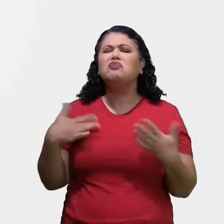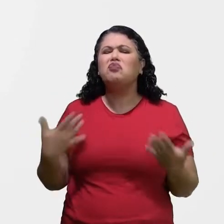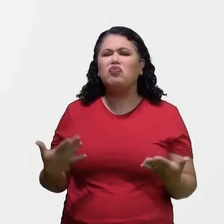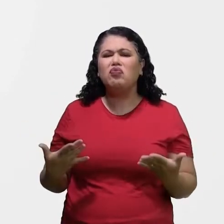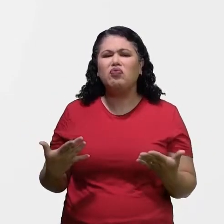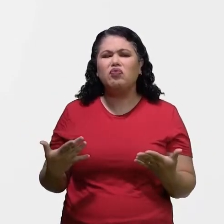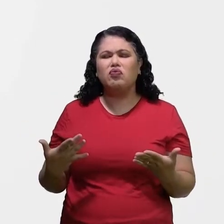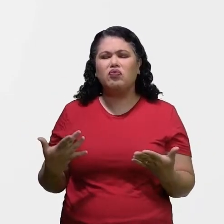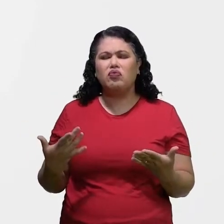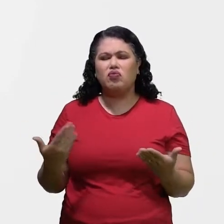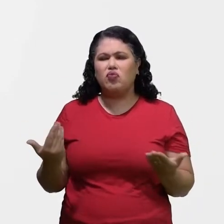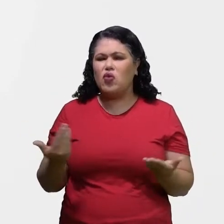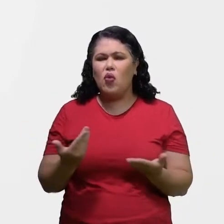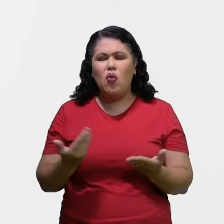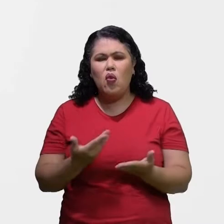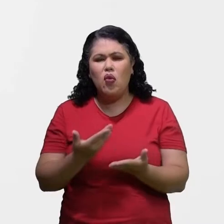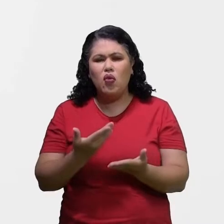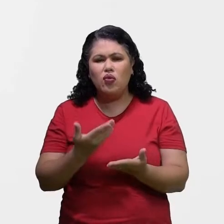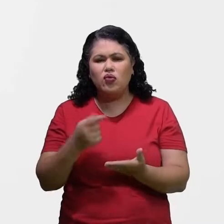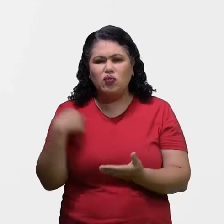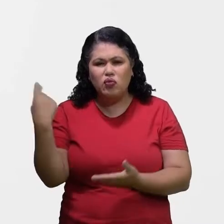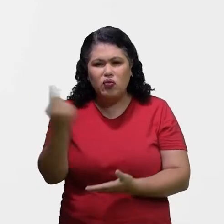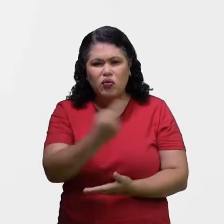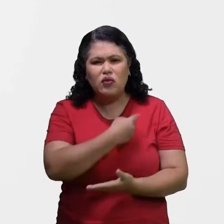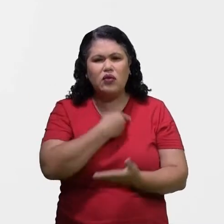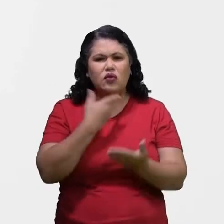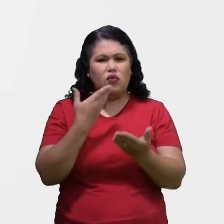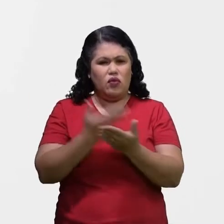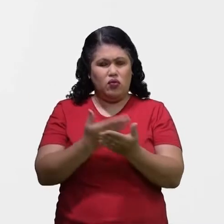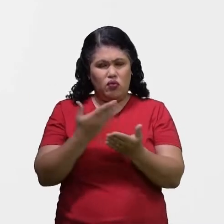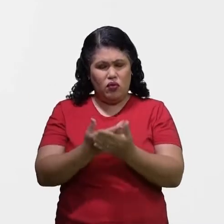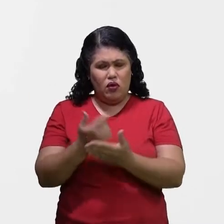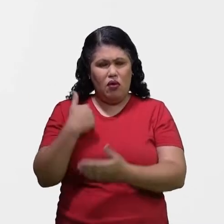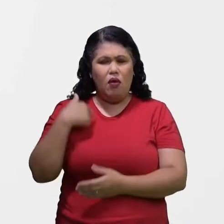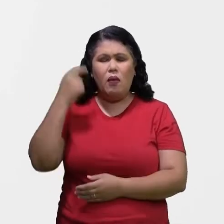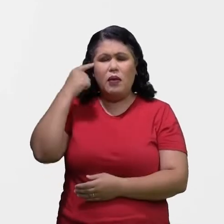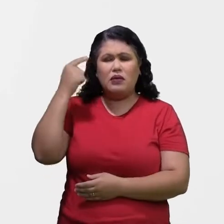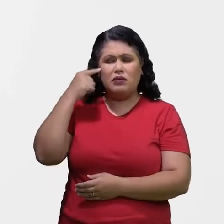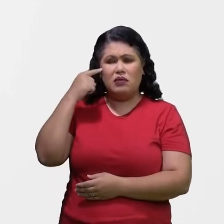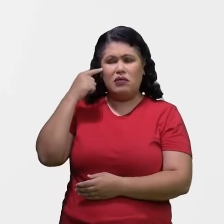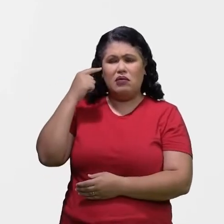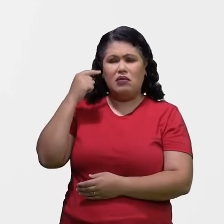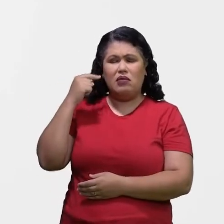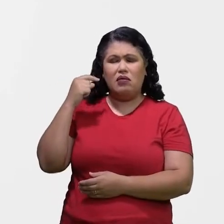nosso estudo de hoje, eu pensei em fazer com que nós,